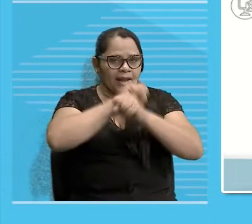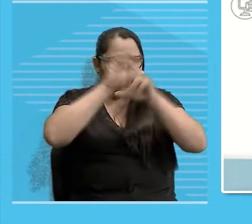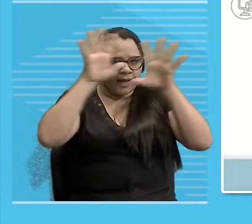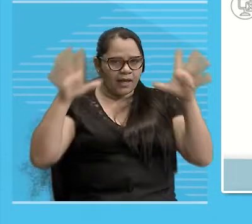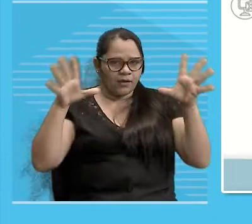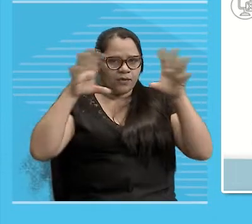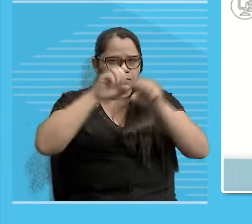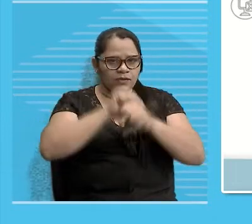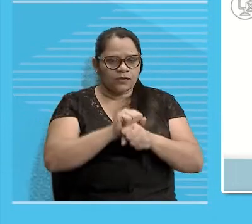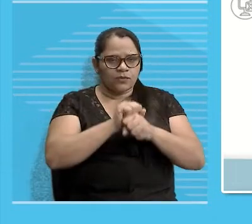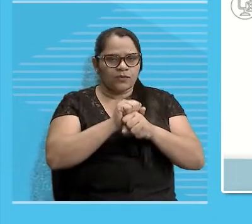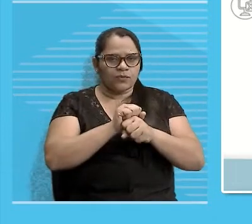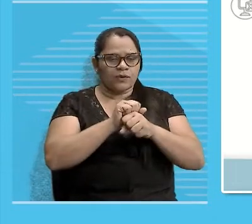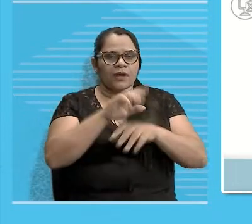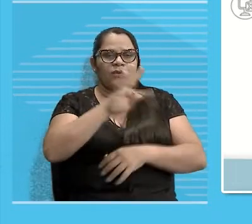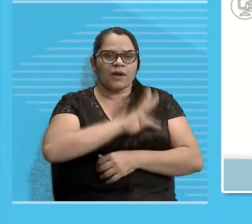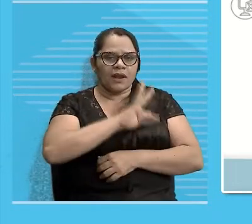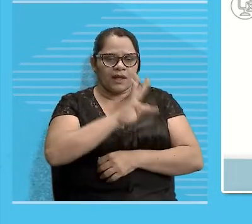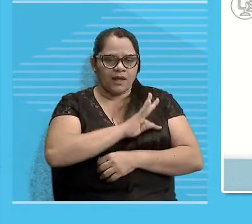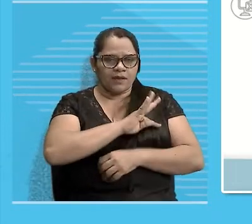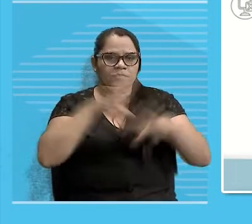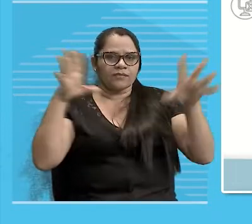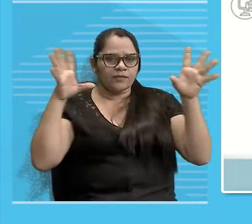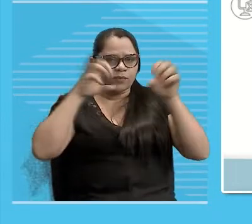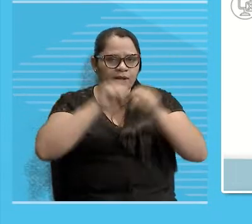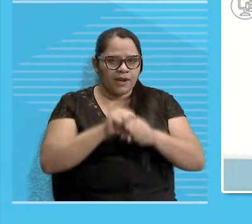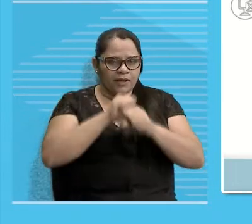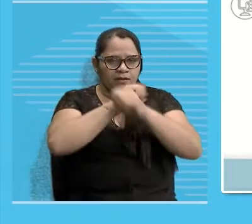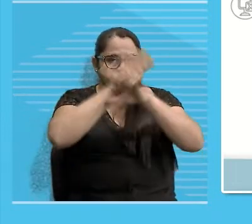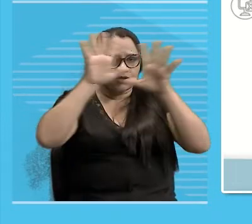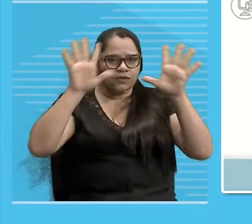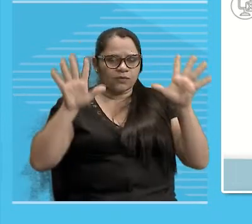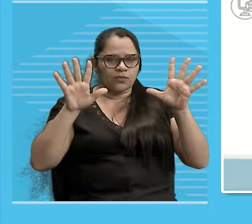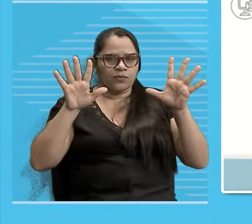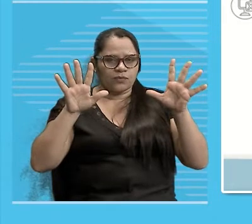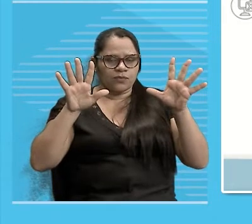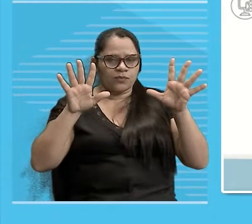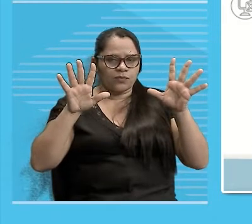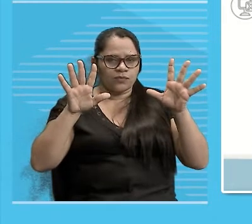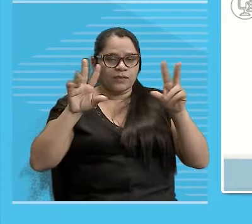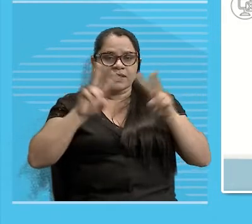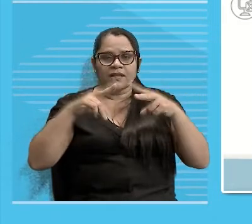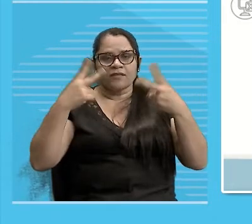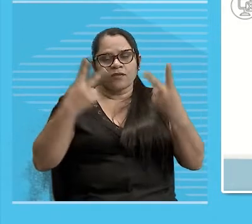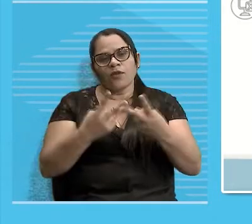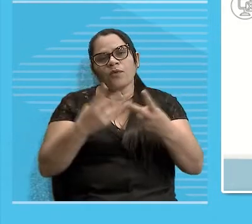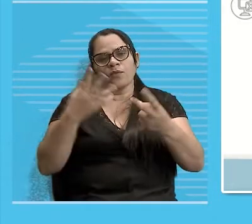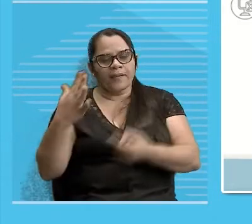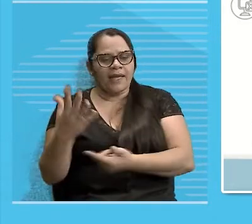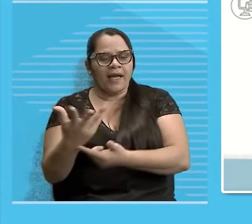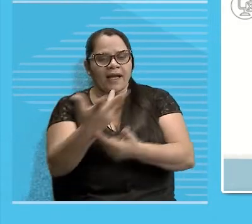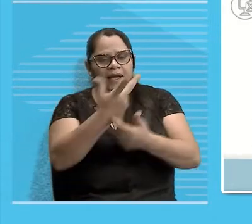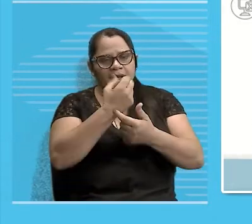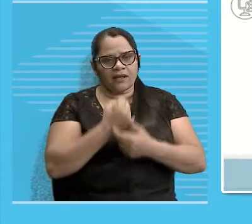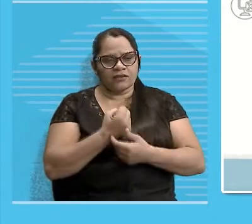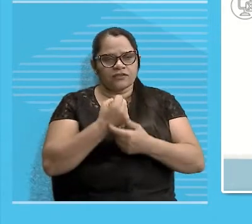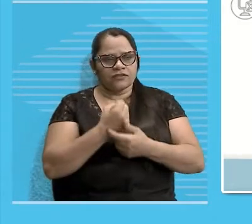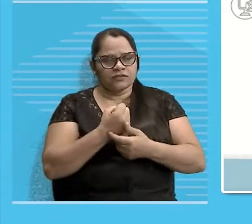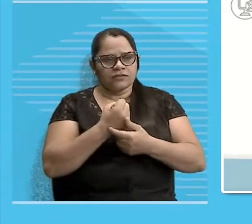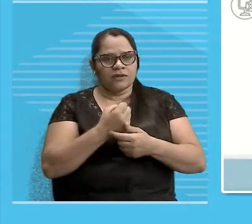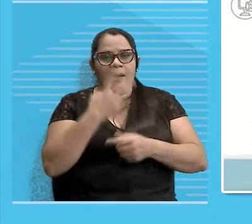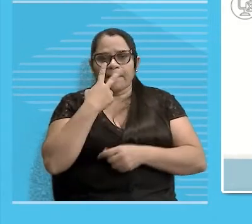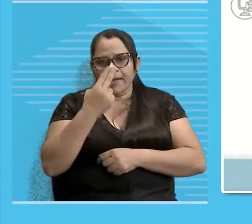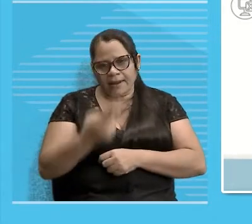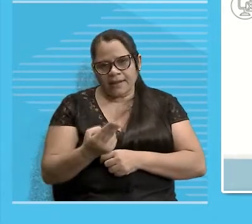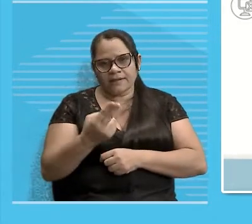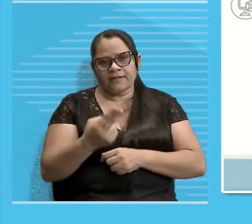Beleza? Perdão. É a técnica do claro e escuro. Isso dá volume à obra. Parece que é uma escultura,